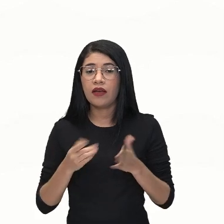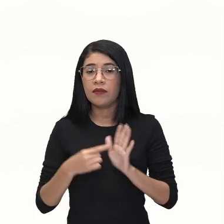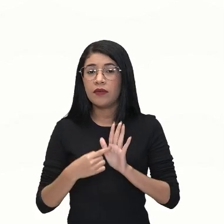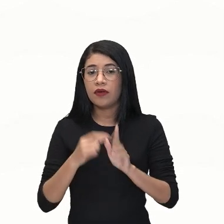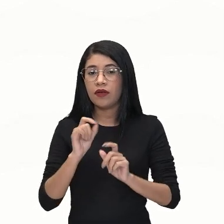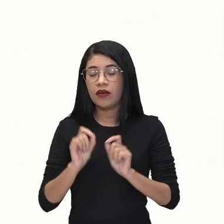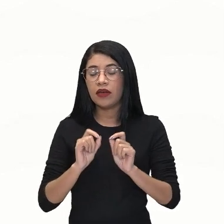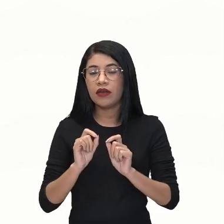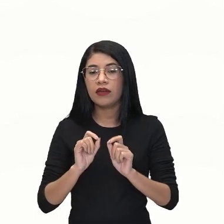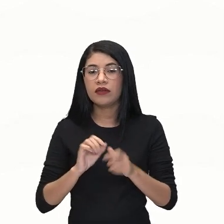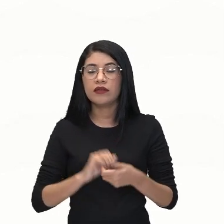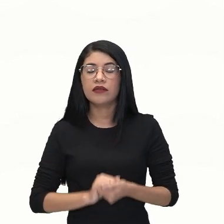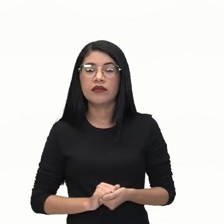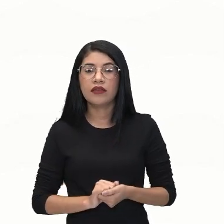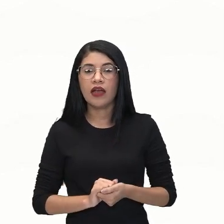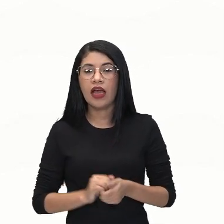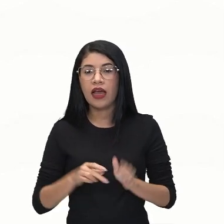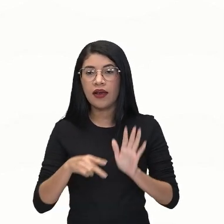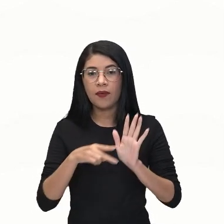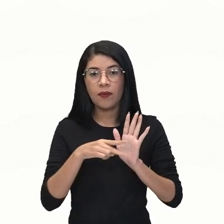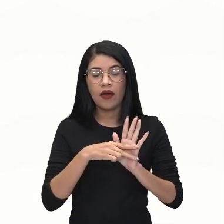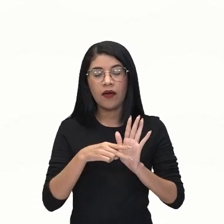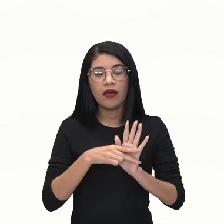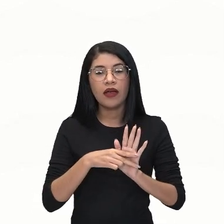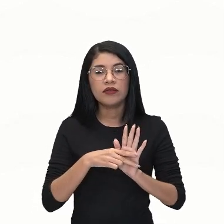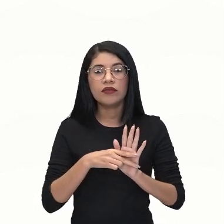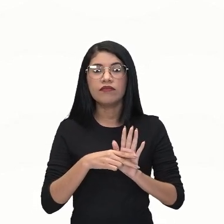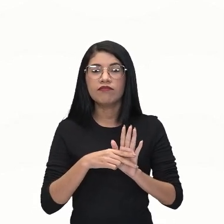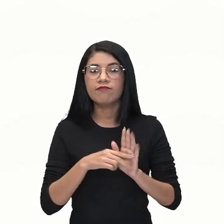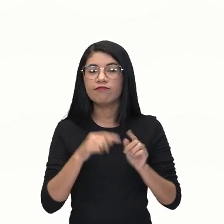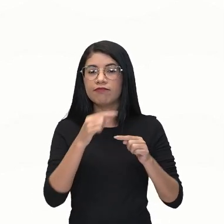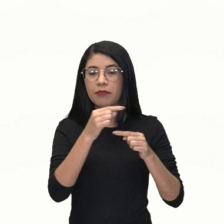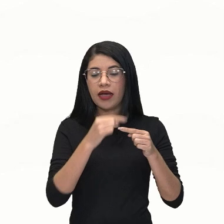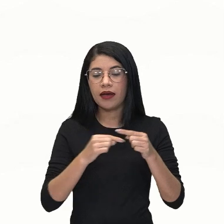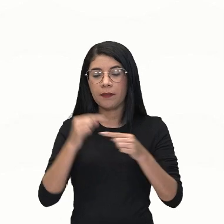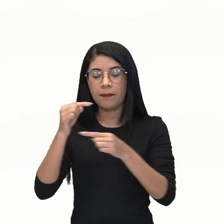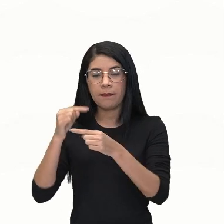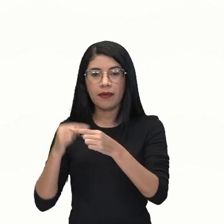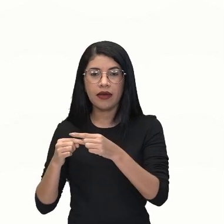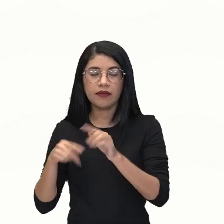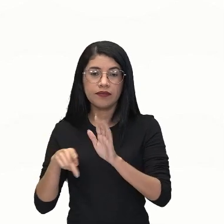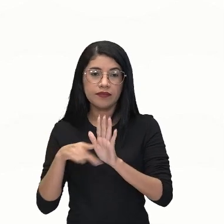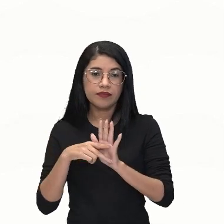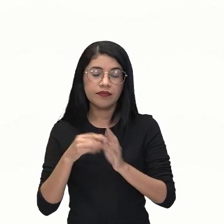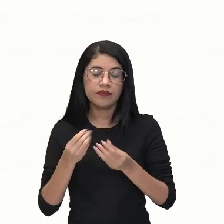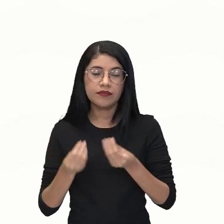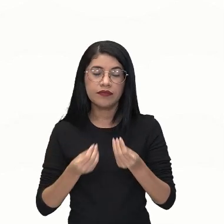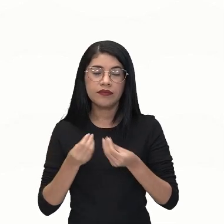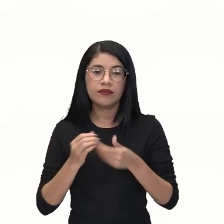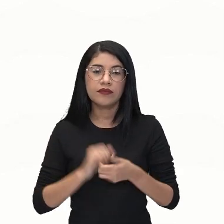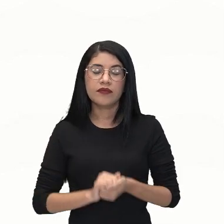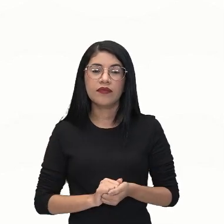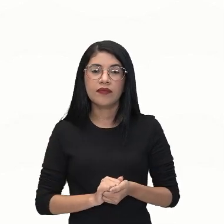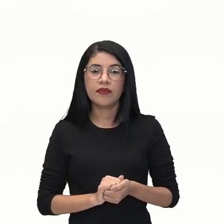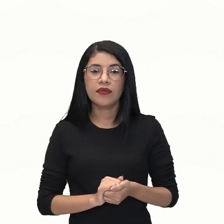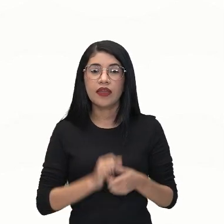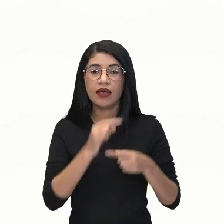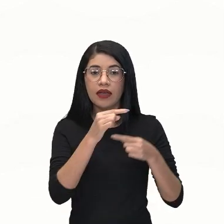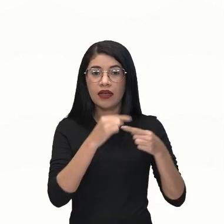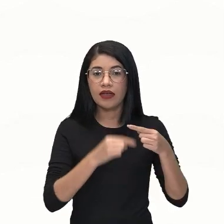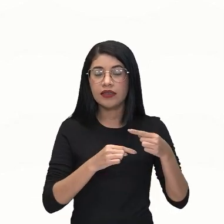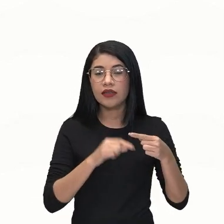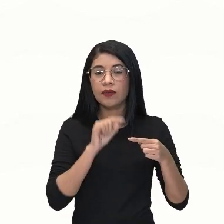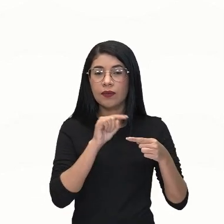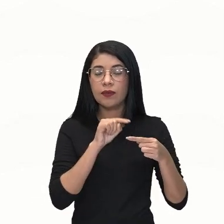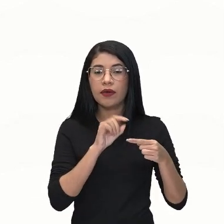única e exclusivamente com a igualdade entre 2 razões, tá bom? Então, nós temos aqui a primeira razão, que é a